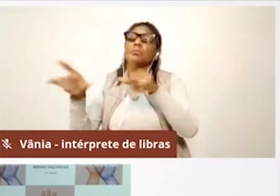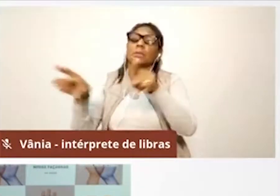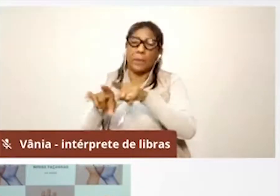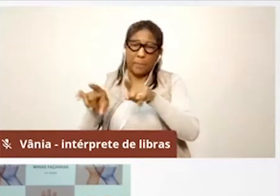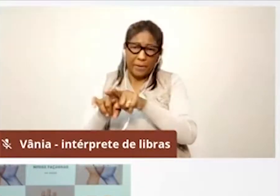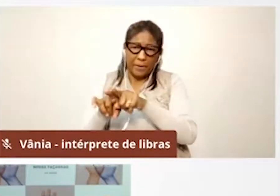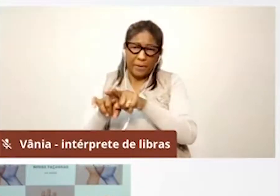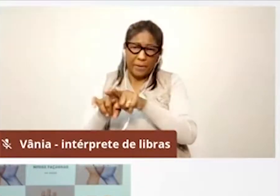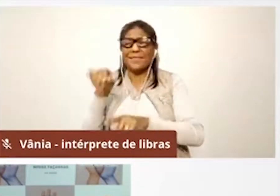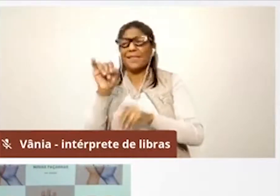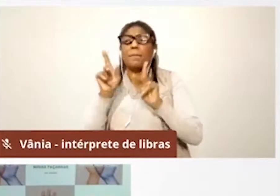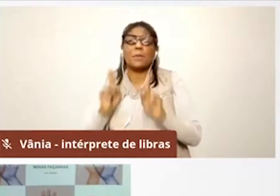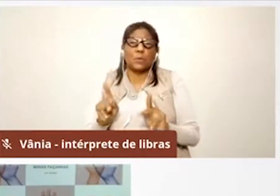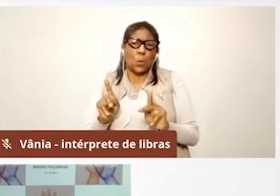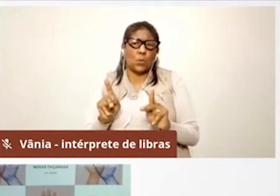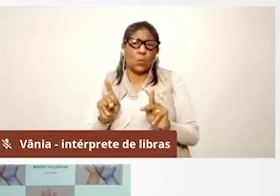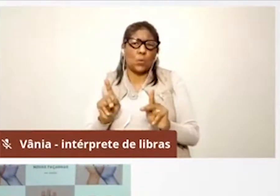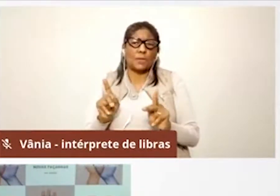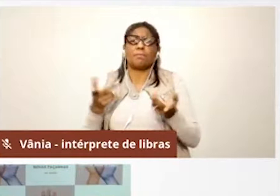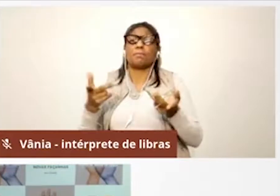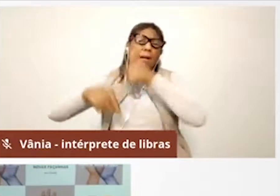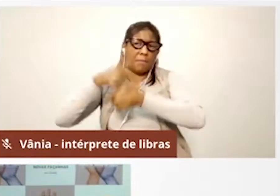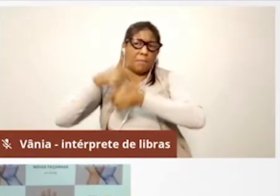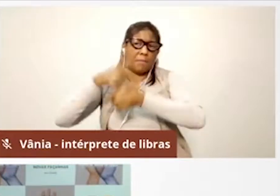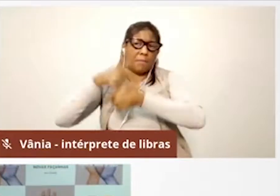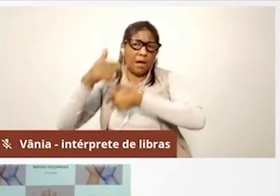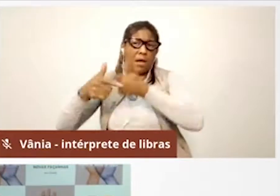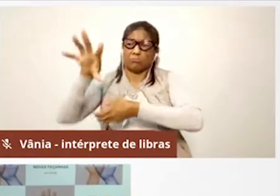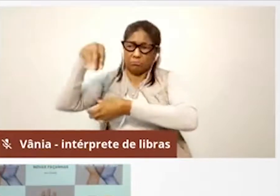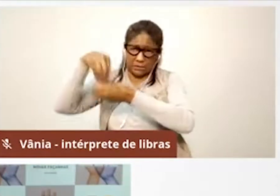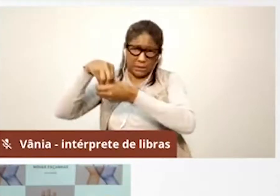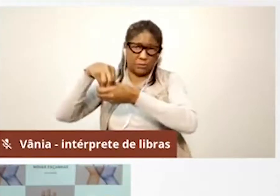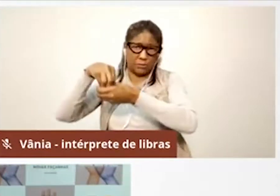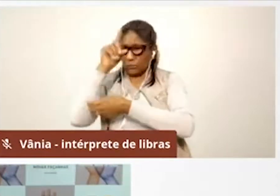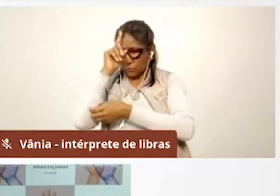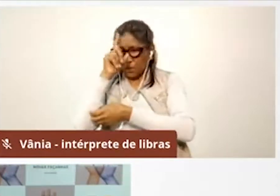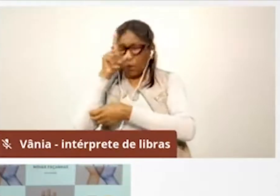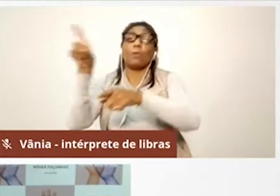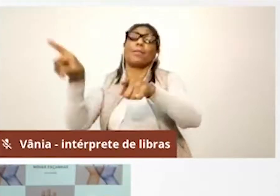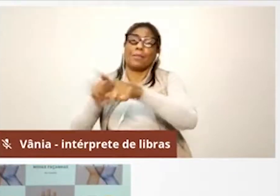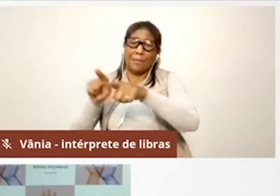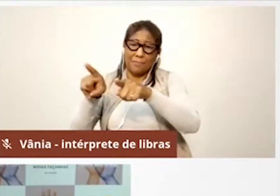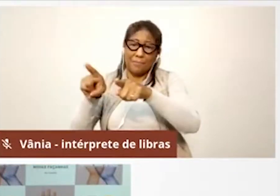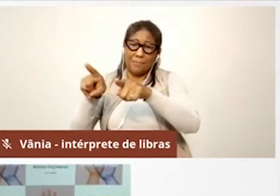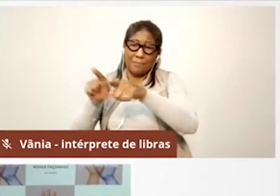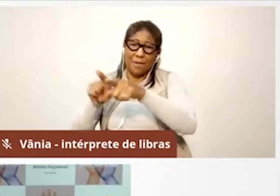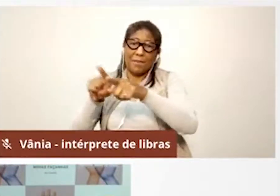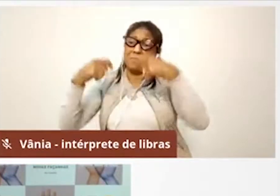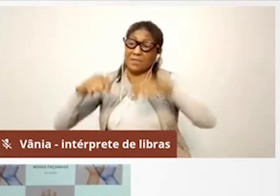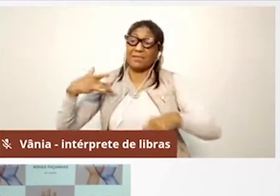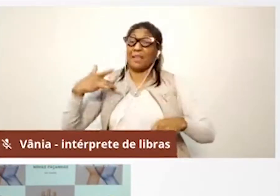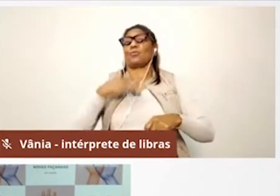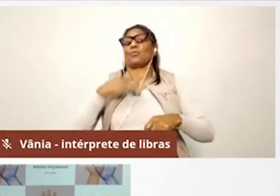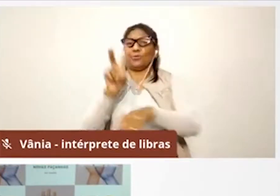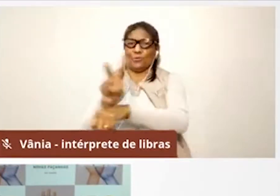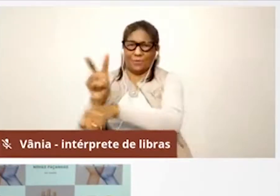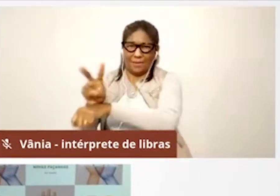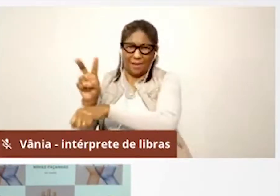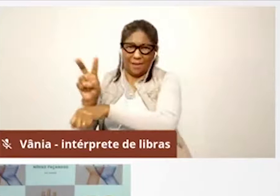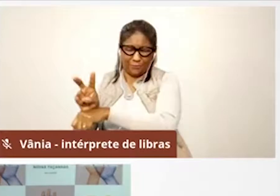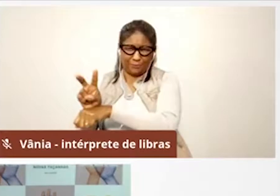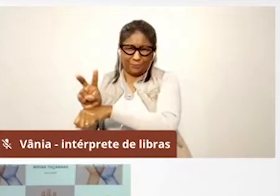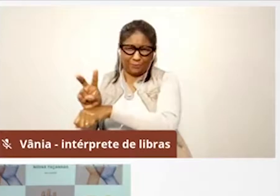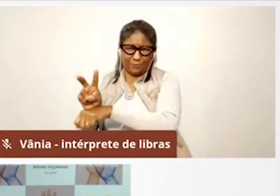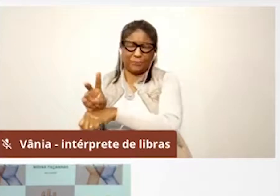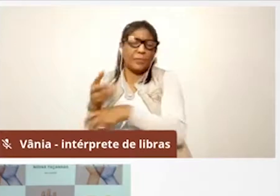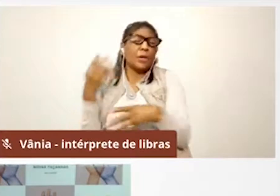que precisam da saúde também protegida. E para facilitar, como a primeira etapa